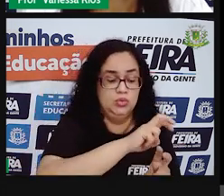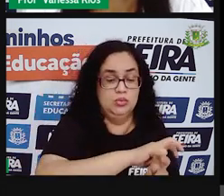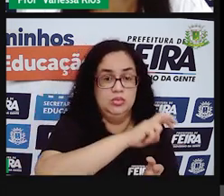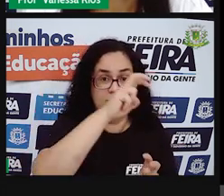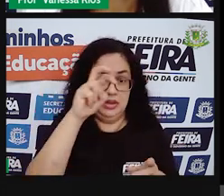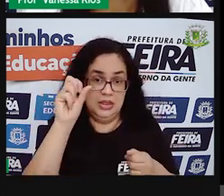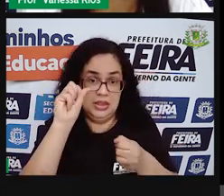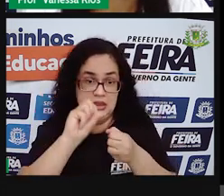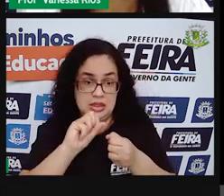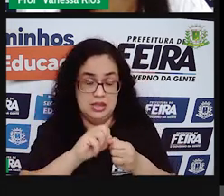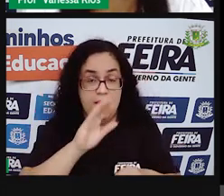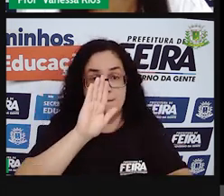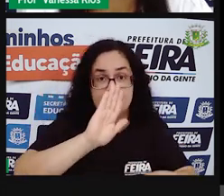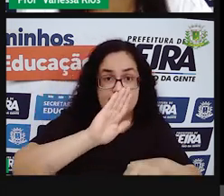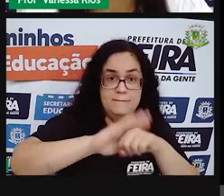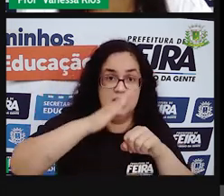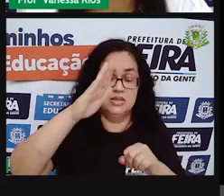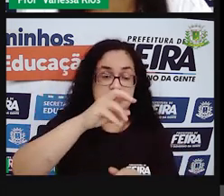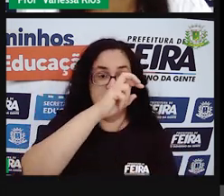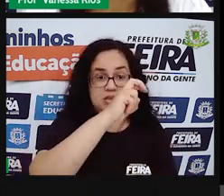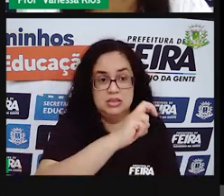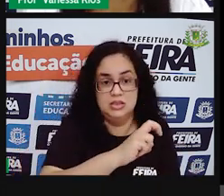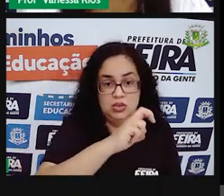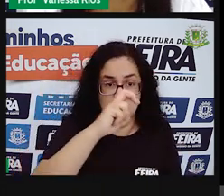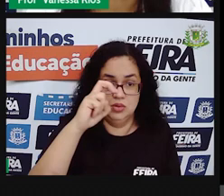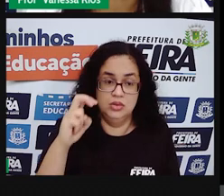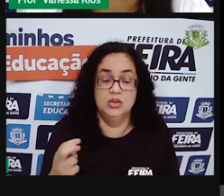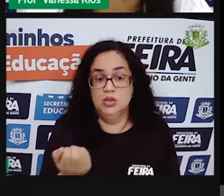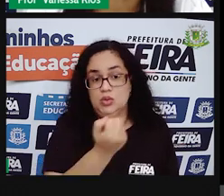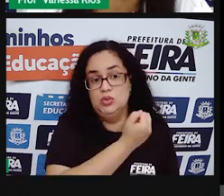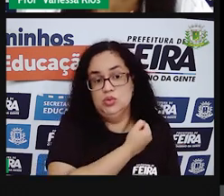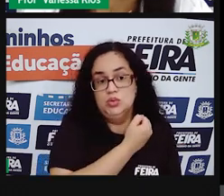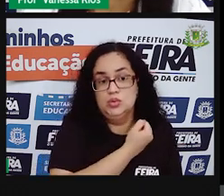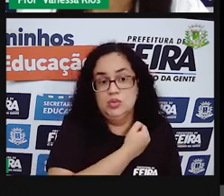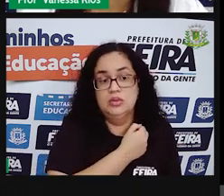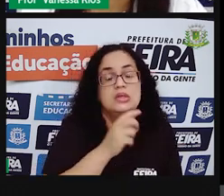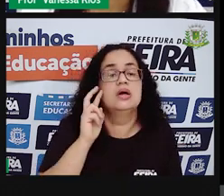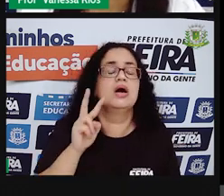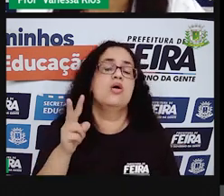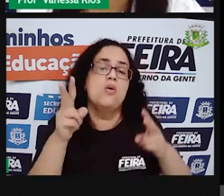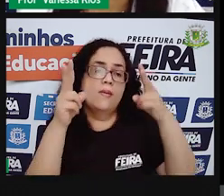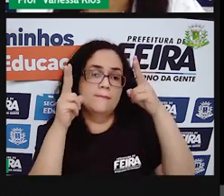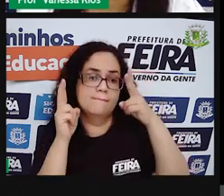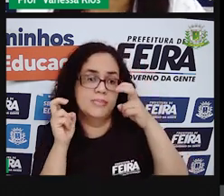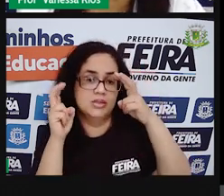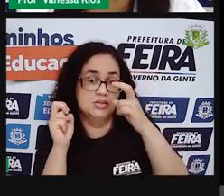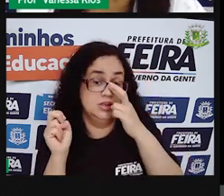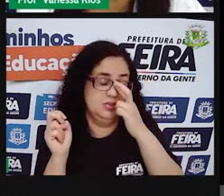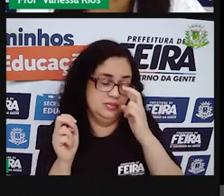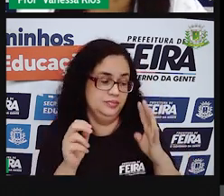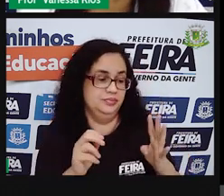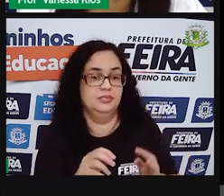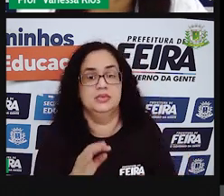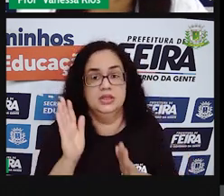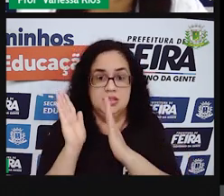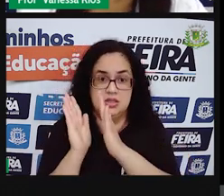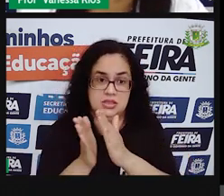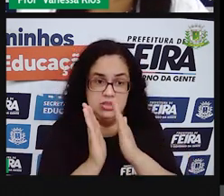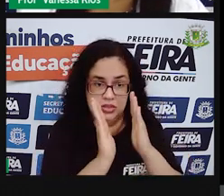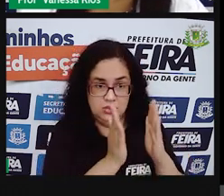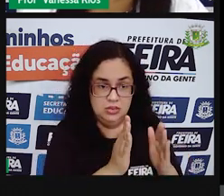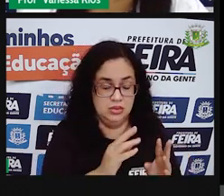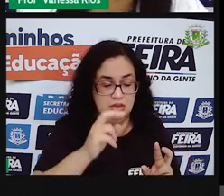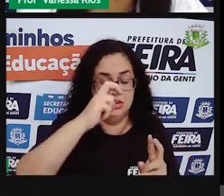é formado acrescentando mais 5 ao número anterior. O que que a gente observa aí, ó, nesta